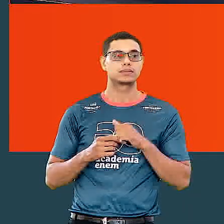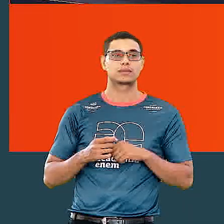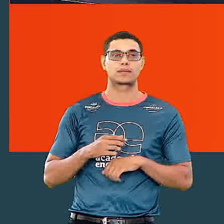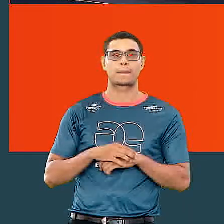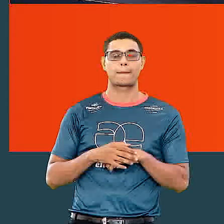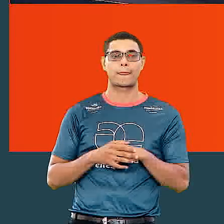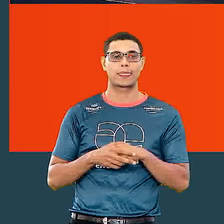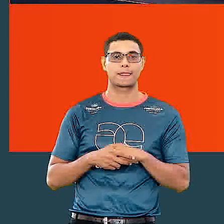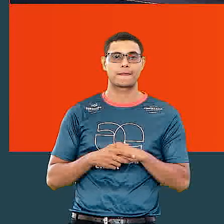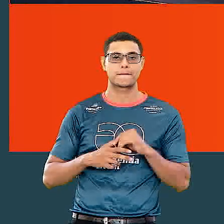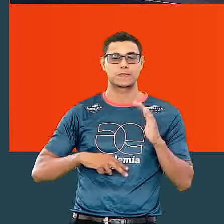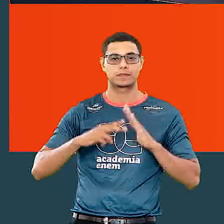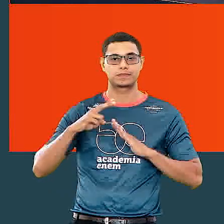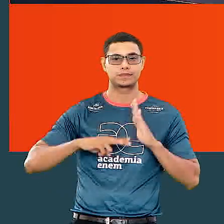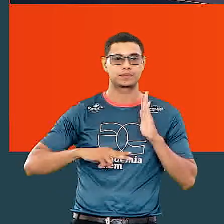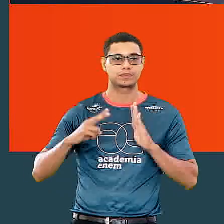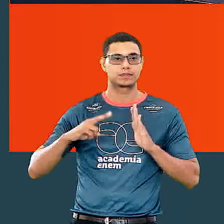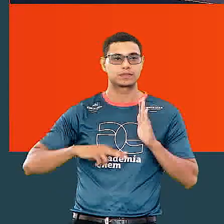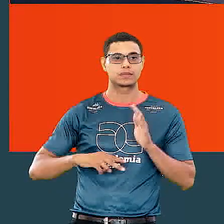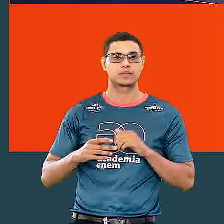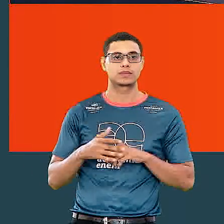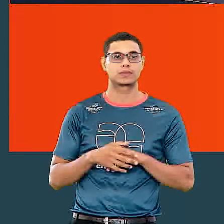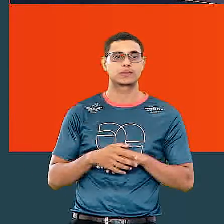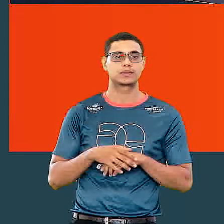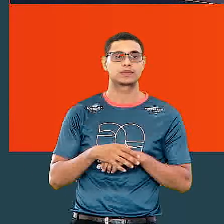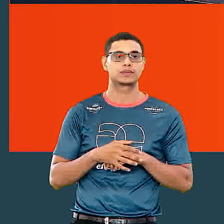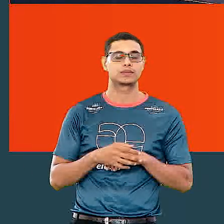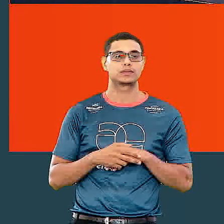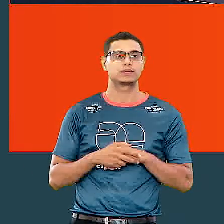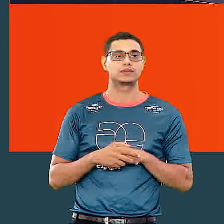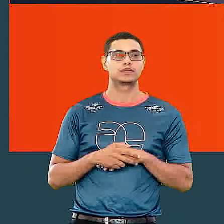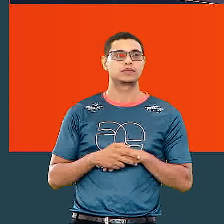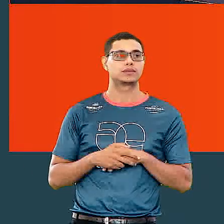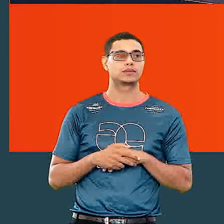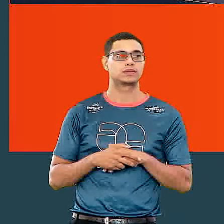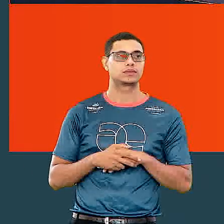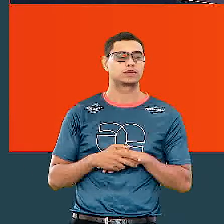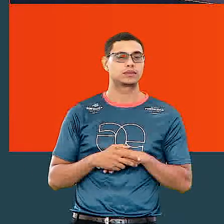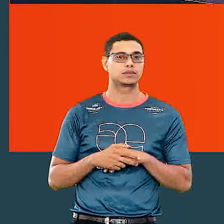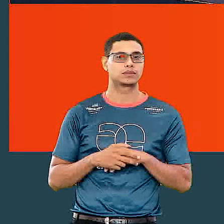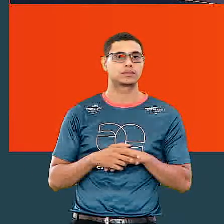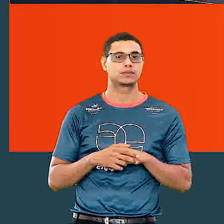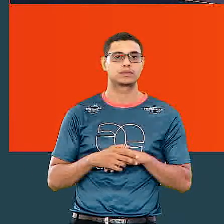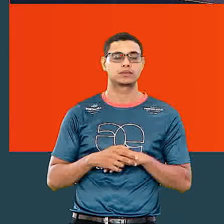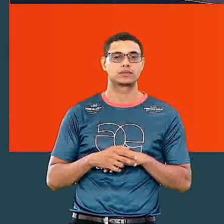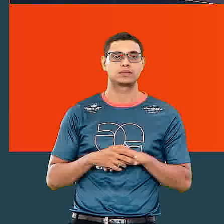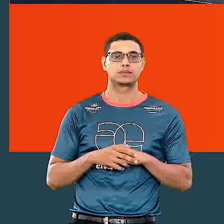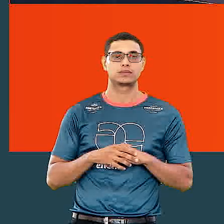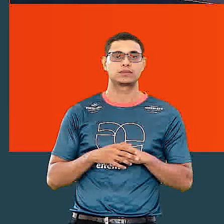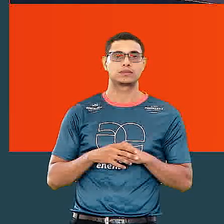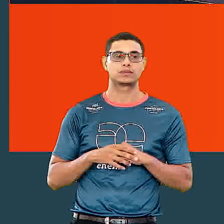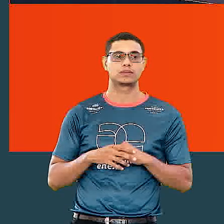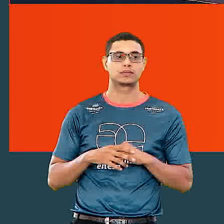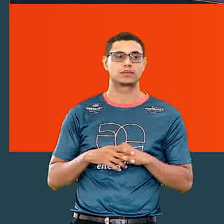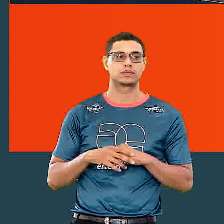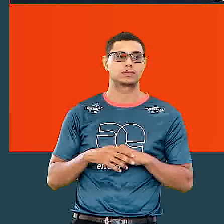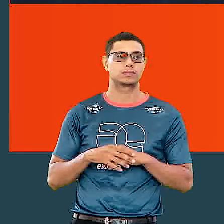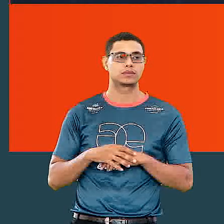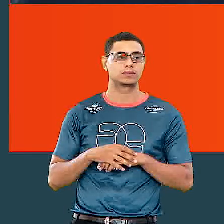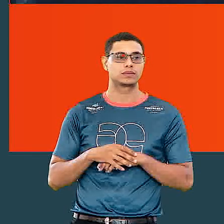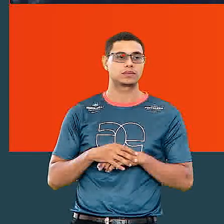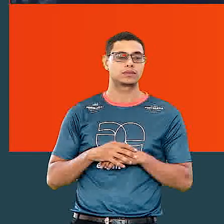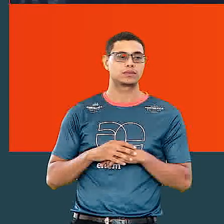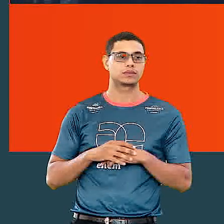de 1945, começou uma greve de 2 meses no principal porto da África